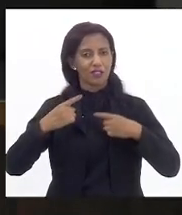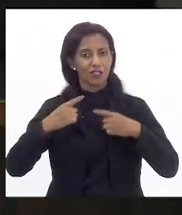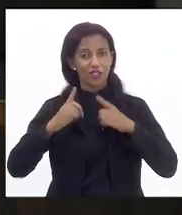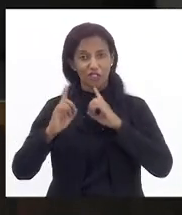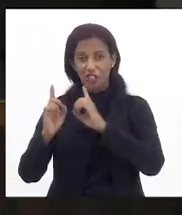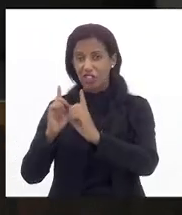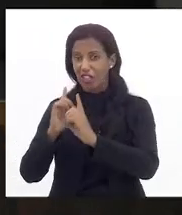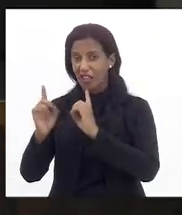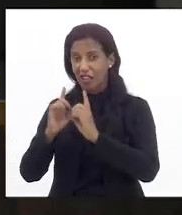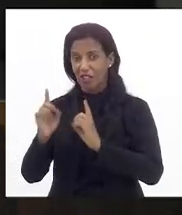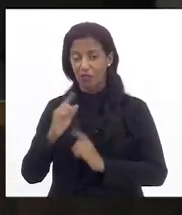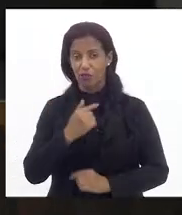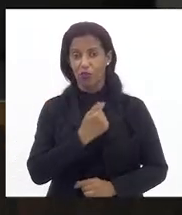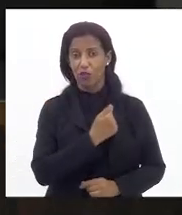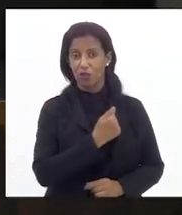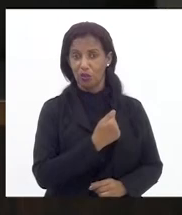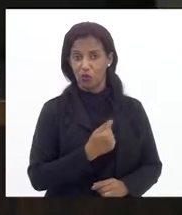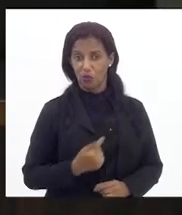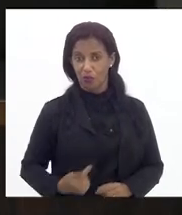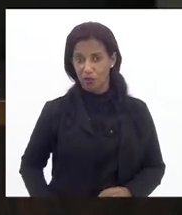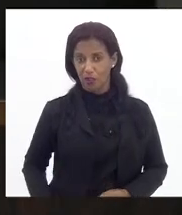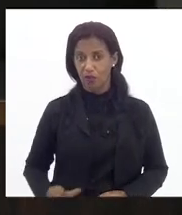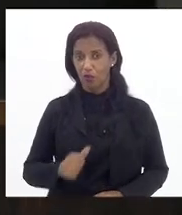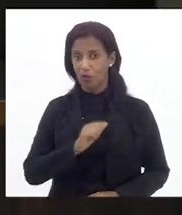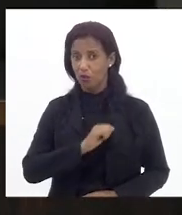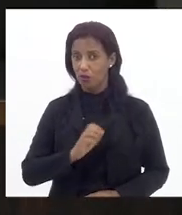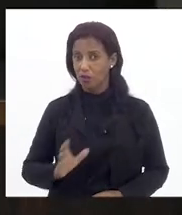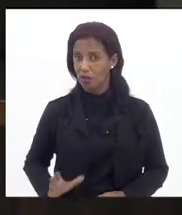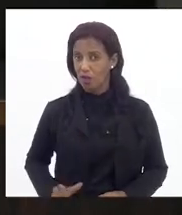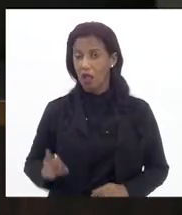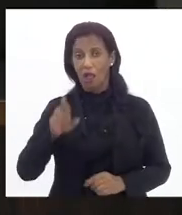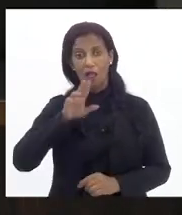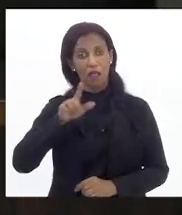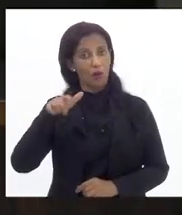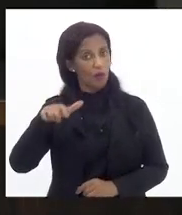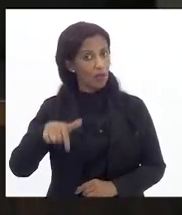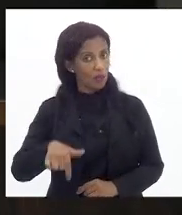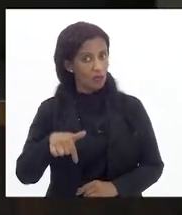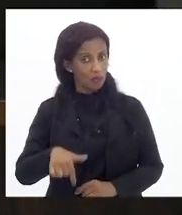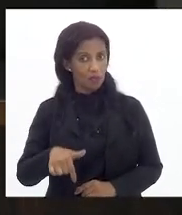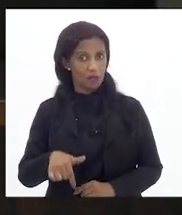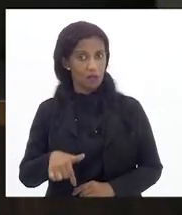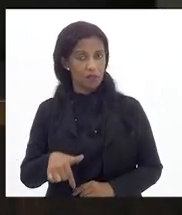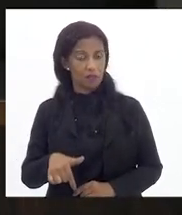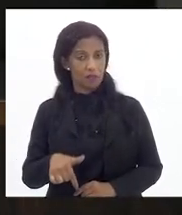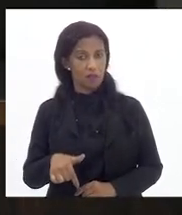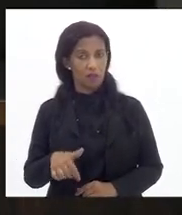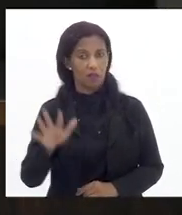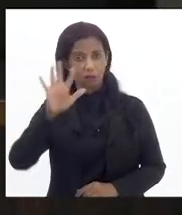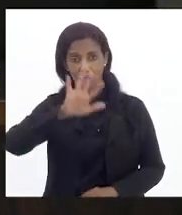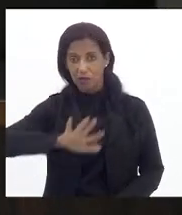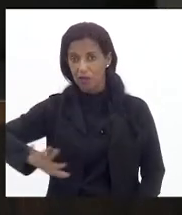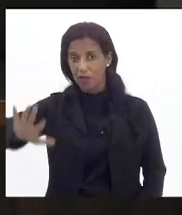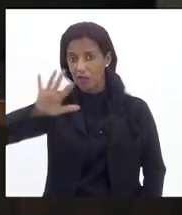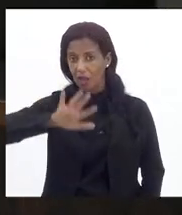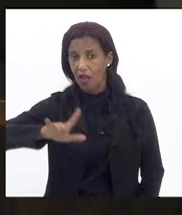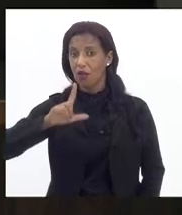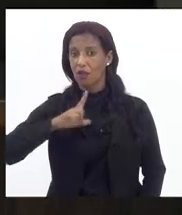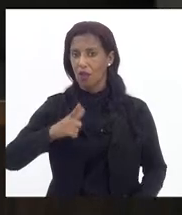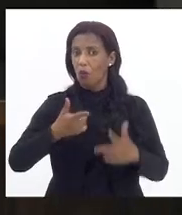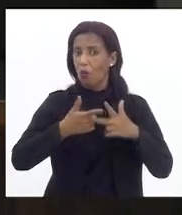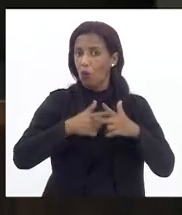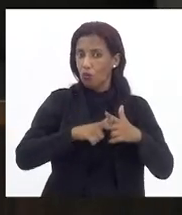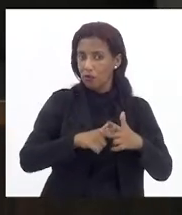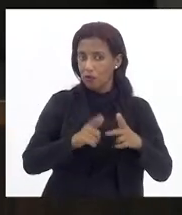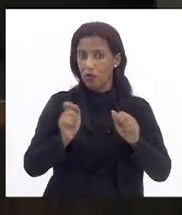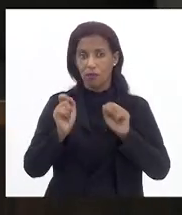Cláudio Castro e o presidente da Assembleia Legislativa não é este o cenário temos sim ajustes